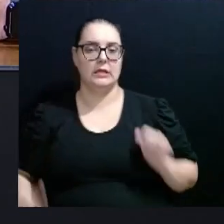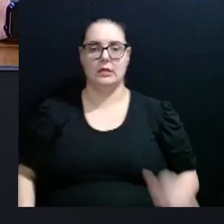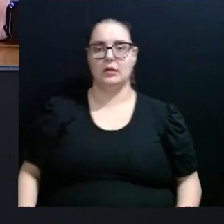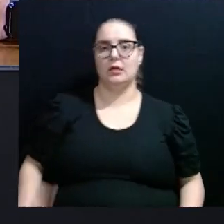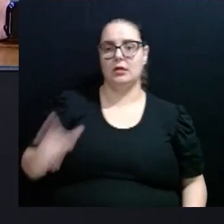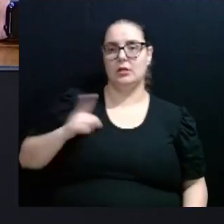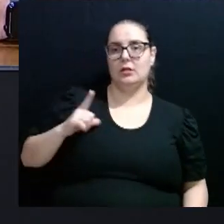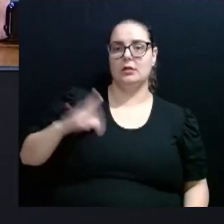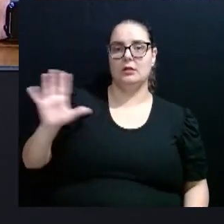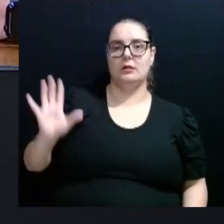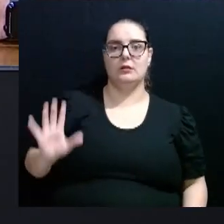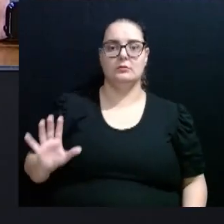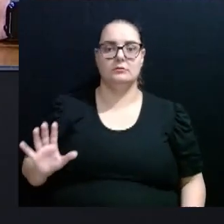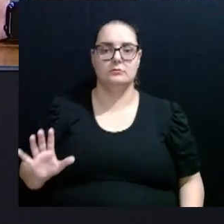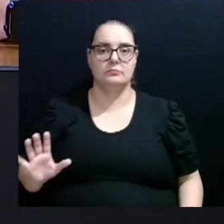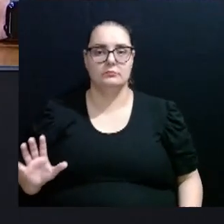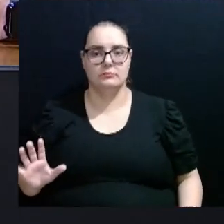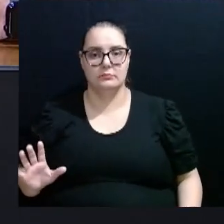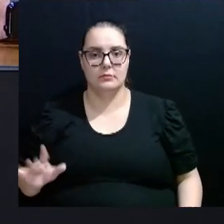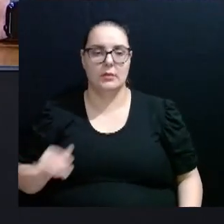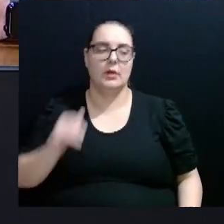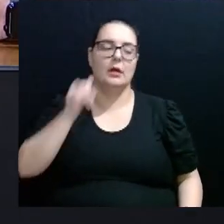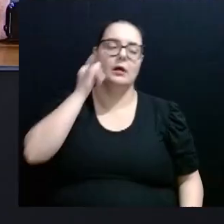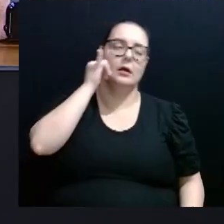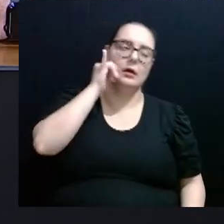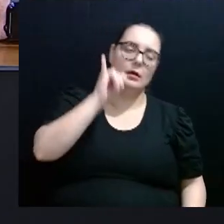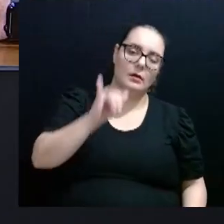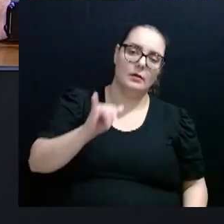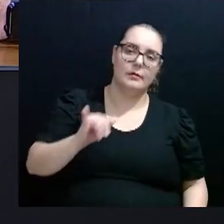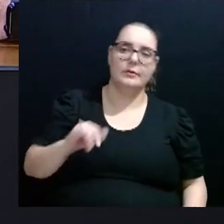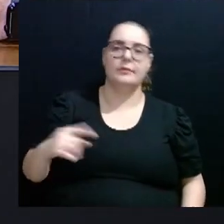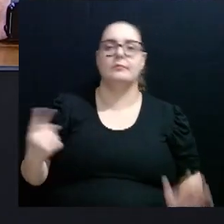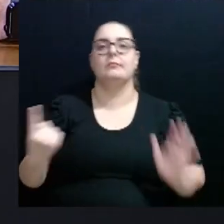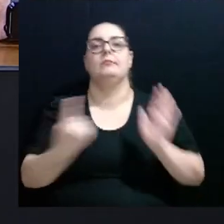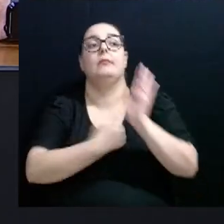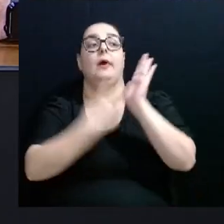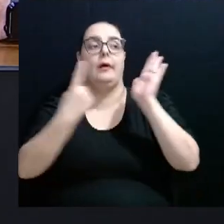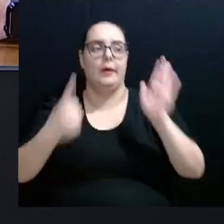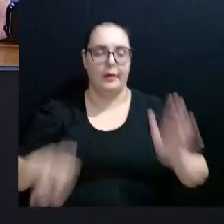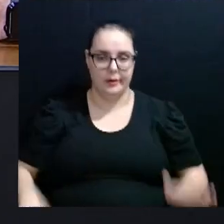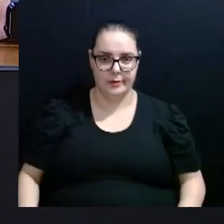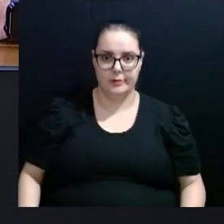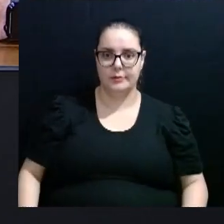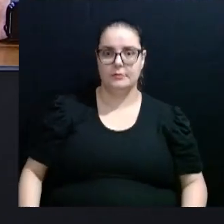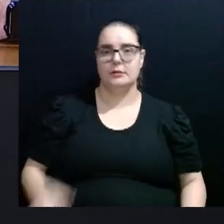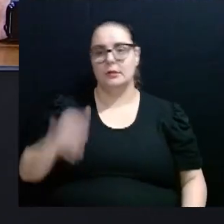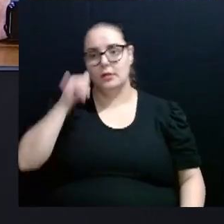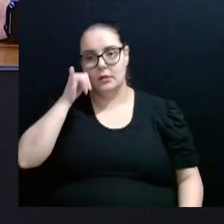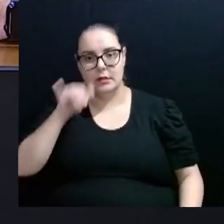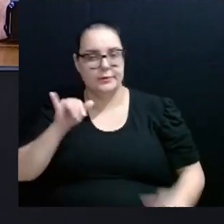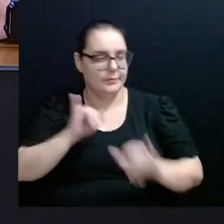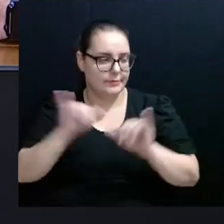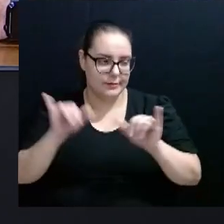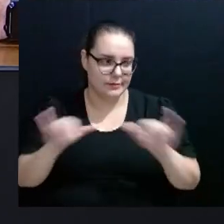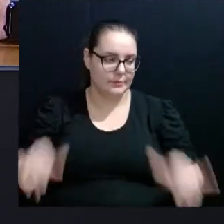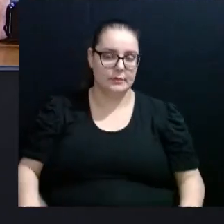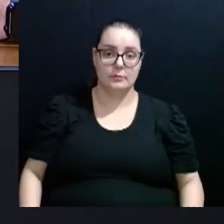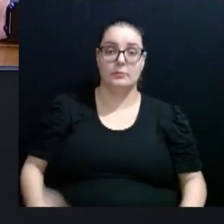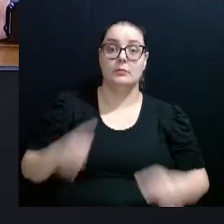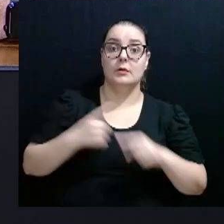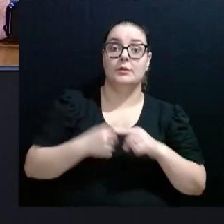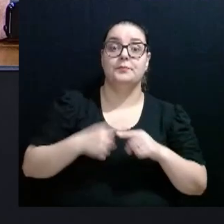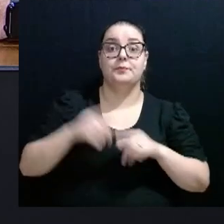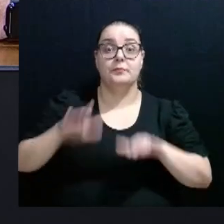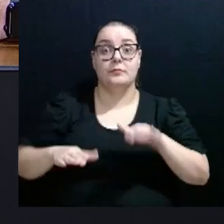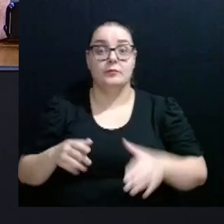quê. Evite os rótulos, né? Evite essas propagandas. Por quê? Porque às vezes você pode comprar uma